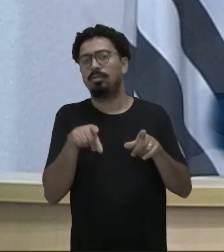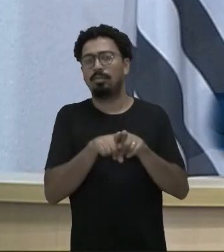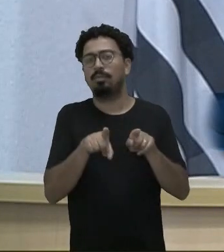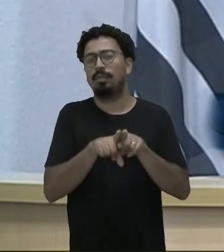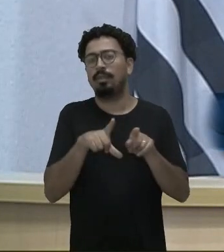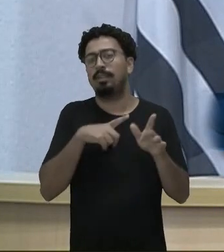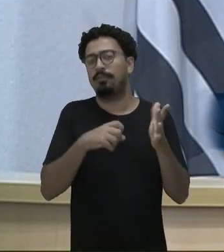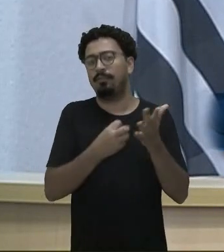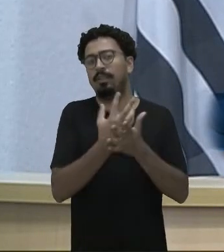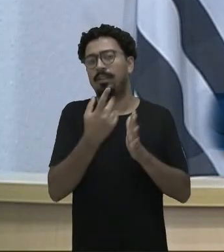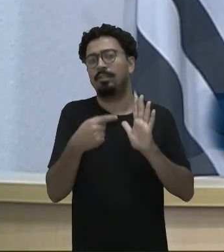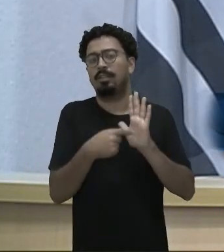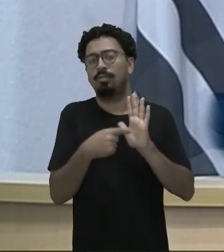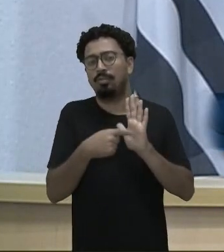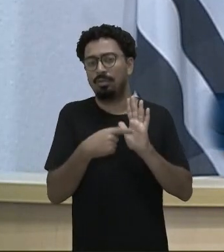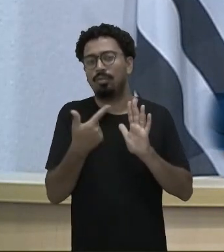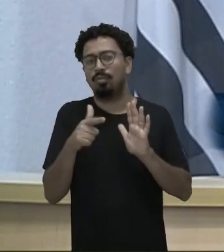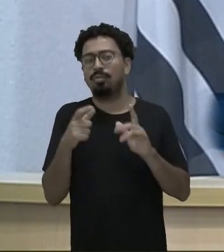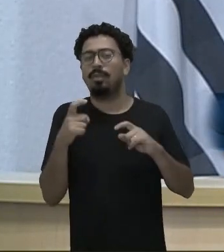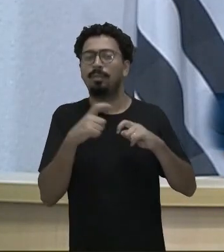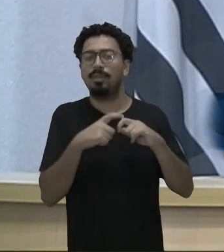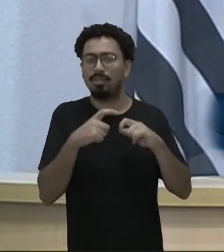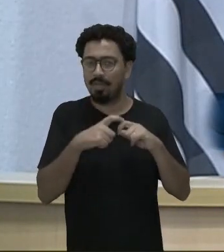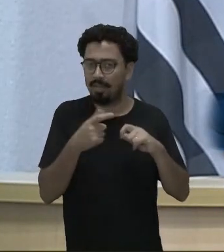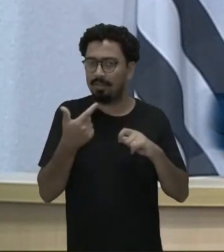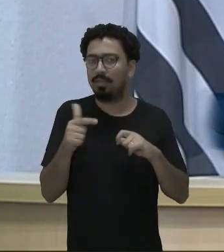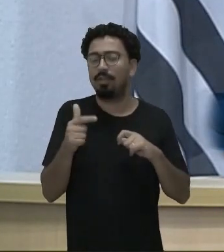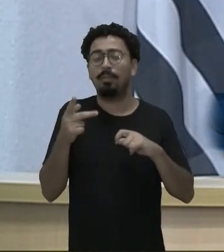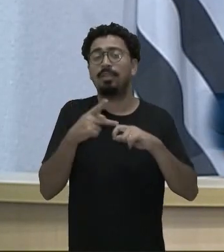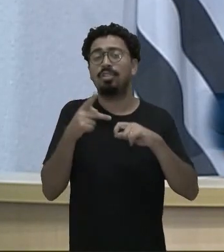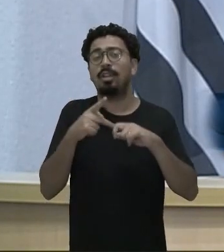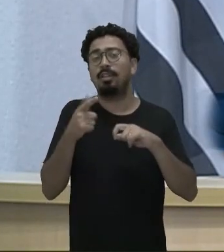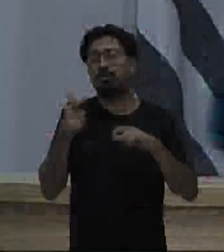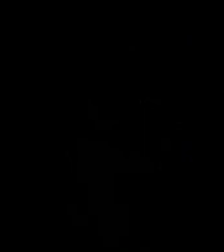denúncias, que não tinha pediatra, que não tinha médico para atender a porta, e nós fomos verificar.